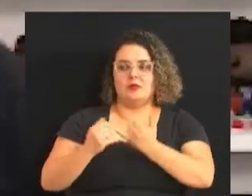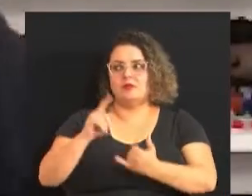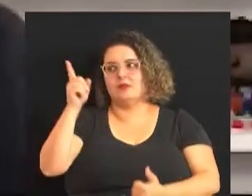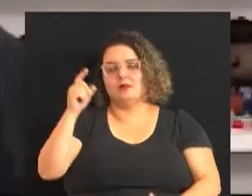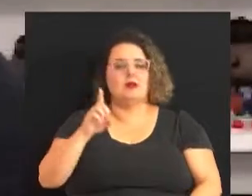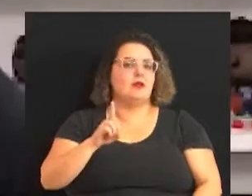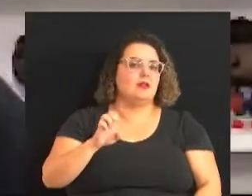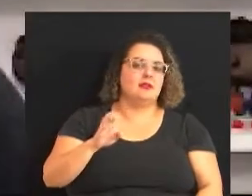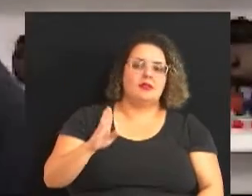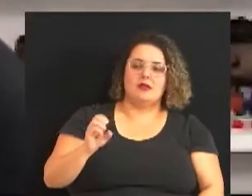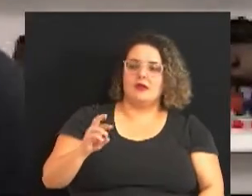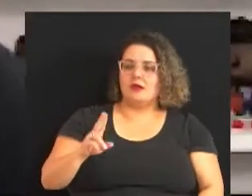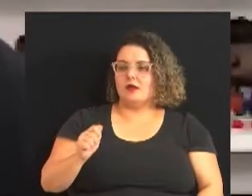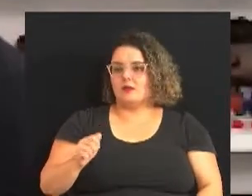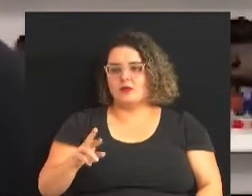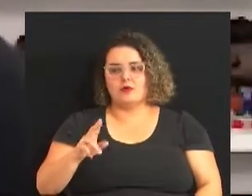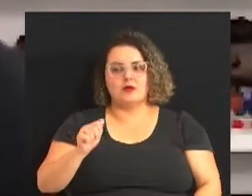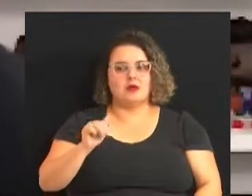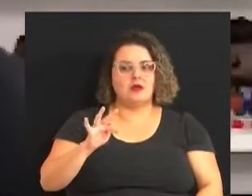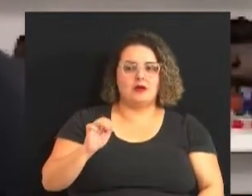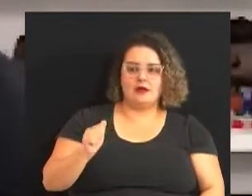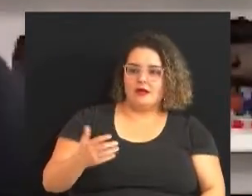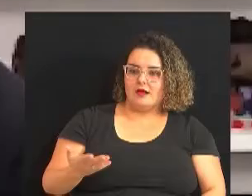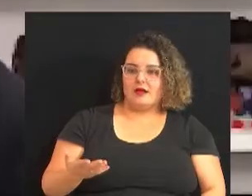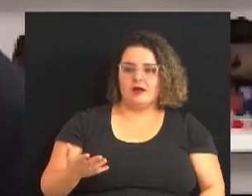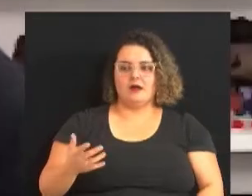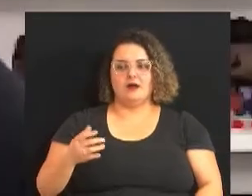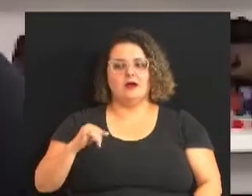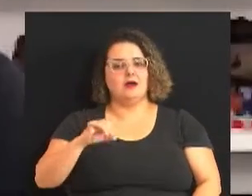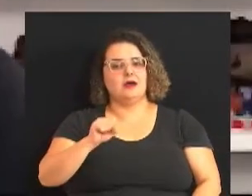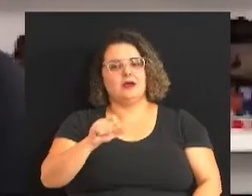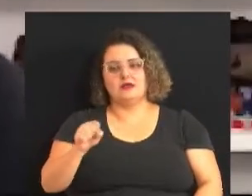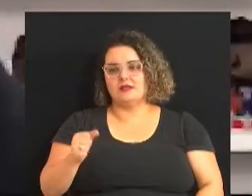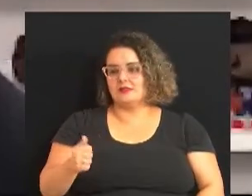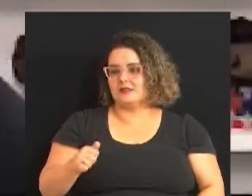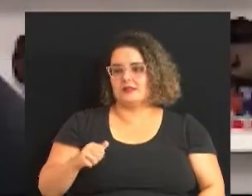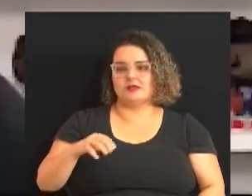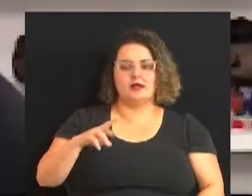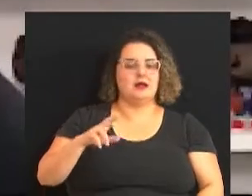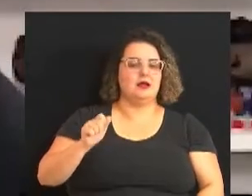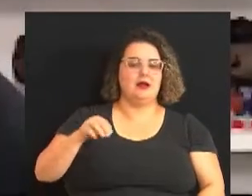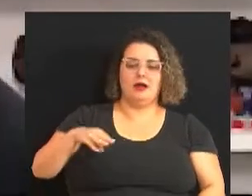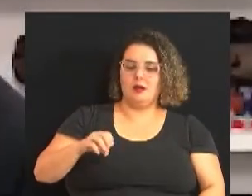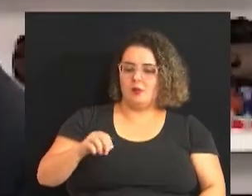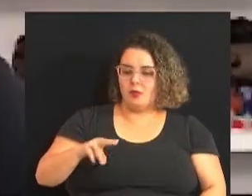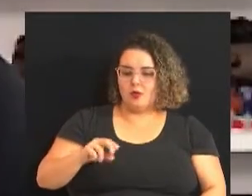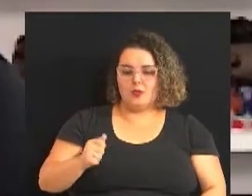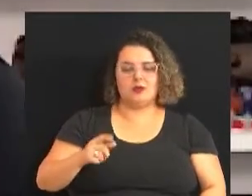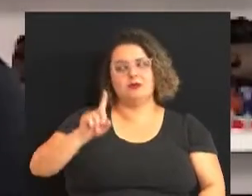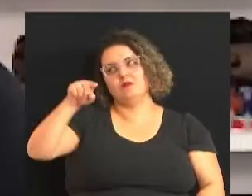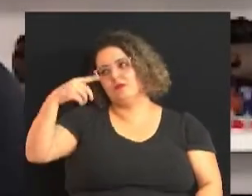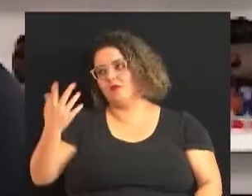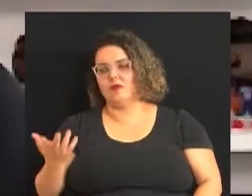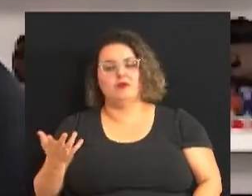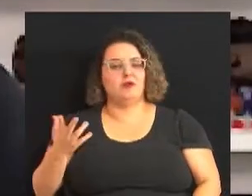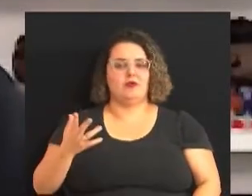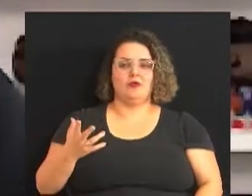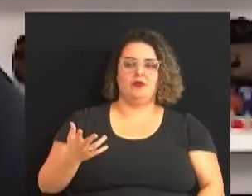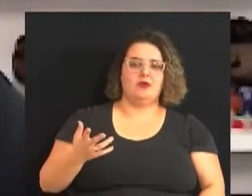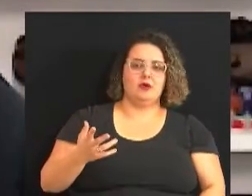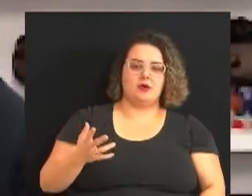fora, a Rafa Monteiro jogando fora, a Isa Ramona já jogou fora. Então a gente tem outras jogadoras assim. Eu acho que é um